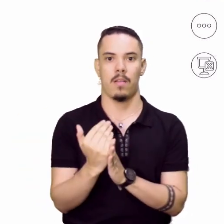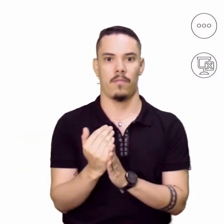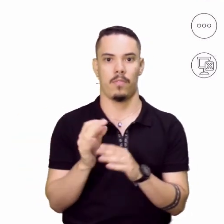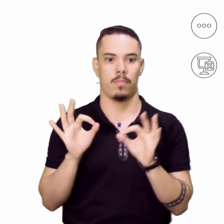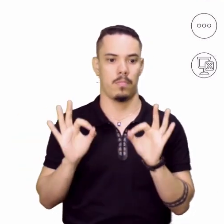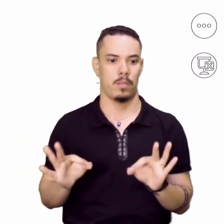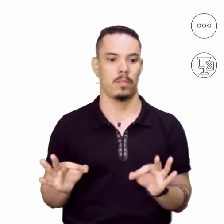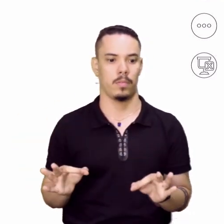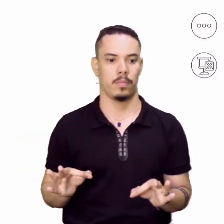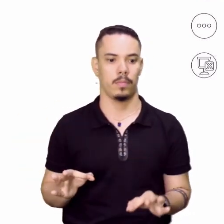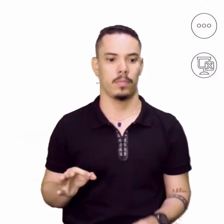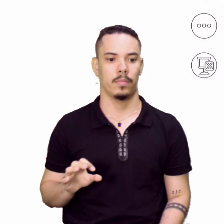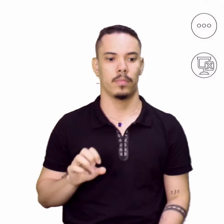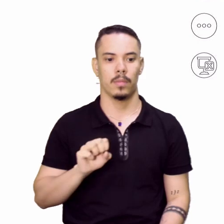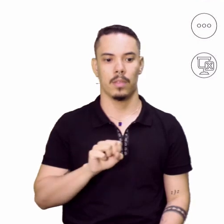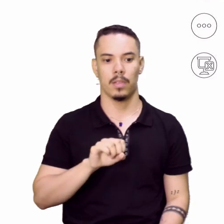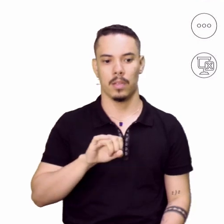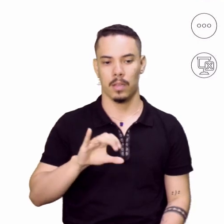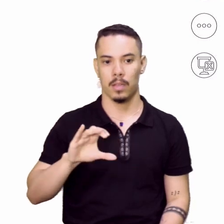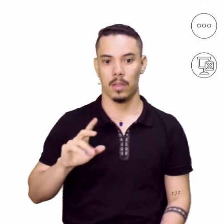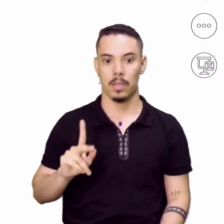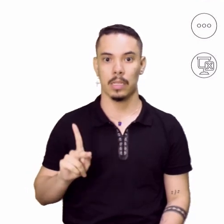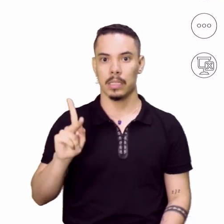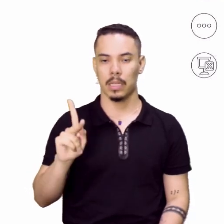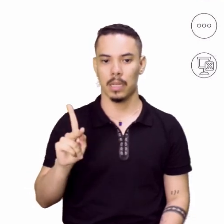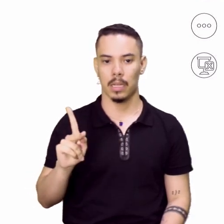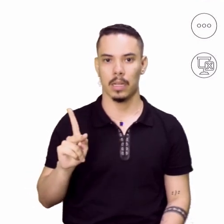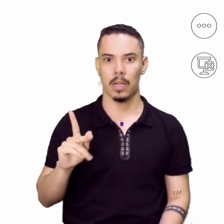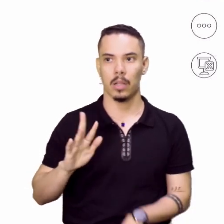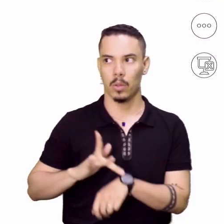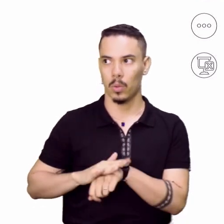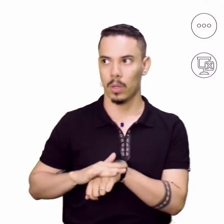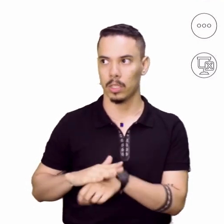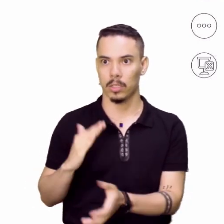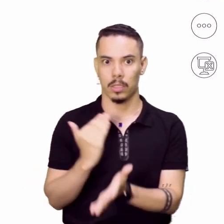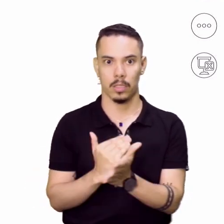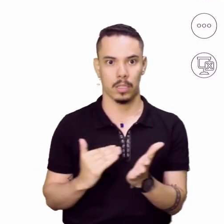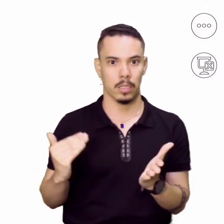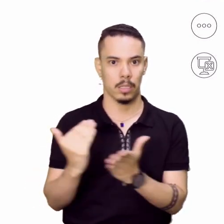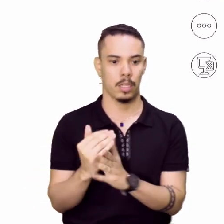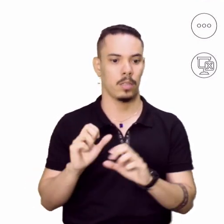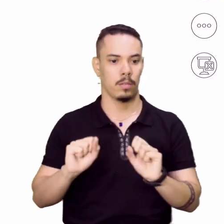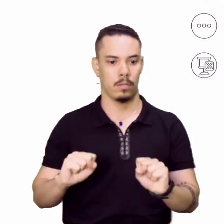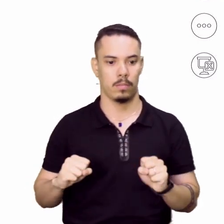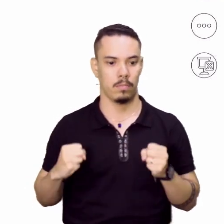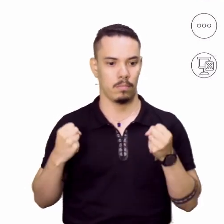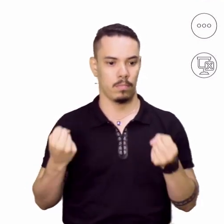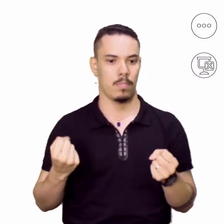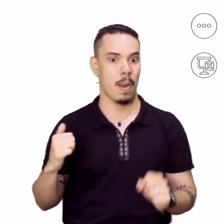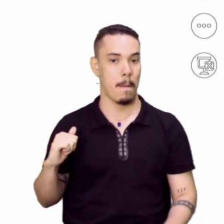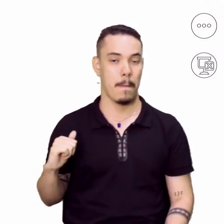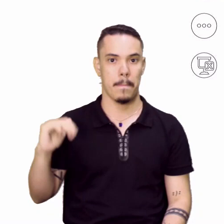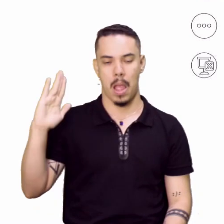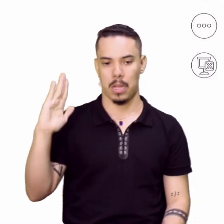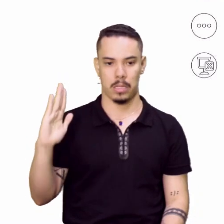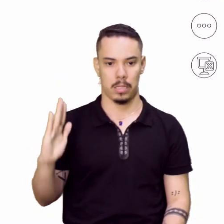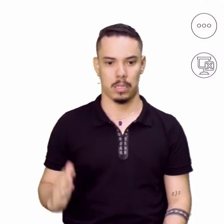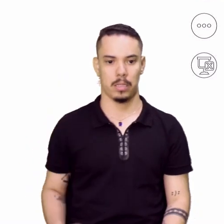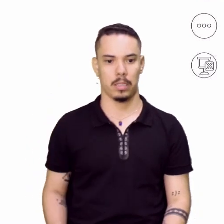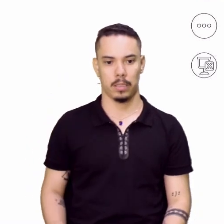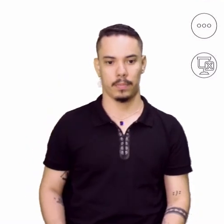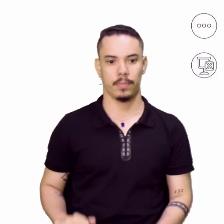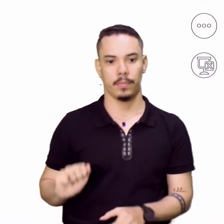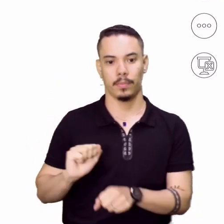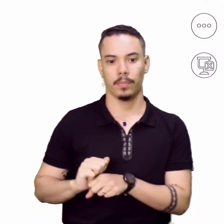sentido de isso tá aumentando o o grau da palavra ou seja secker vai ser mais e qual é o